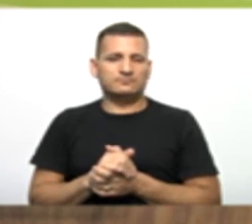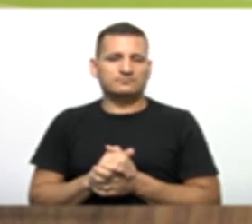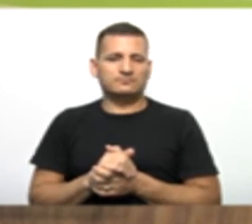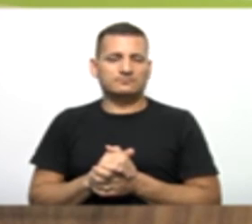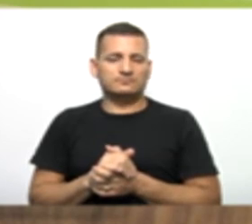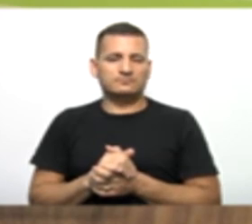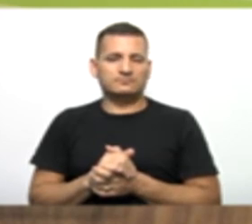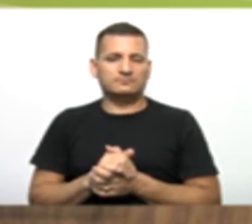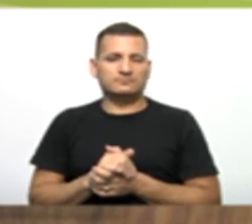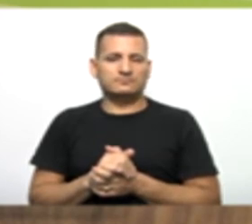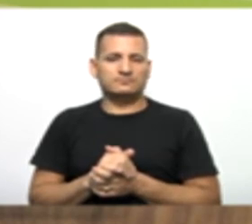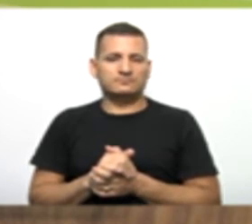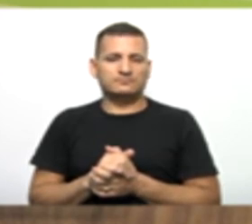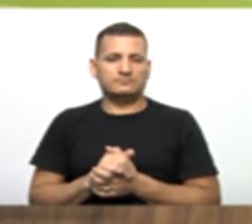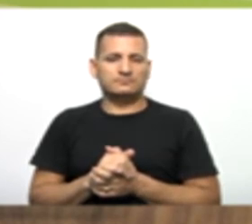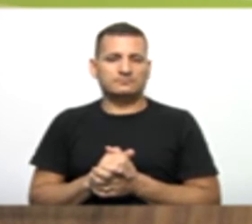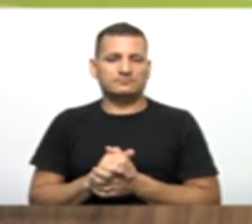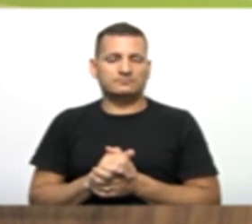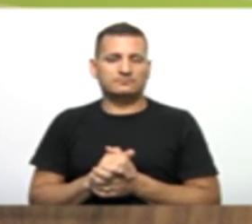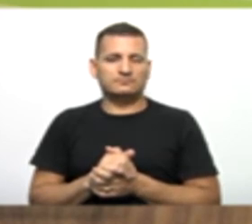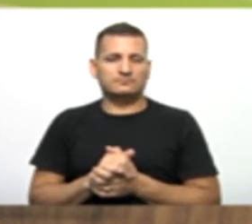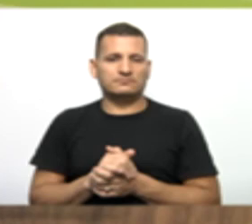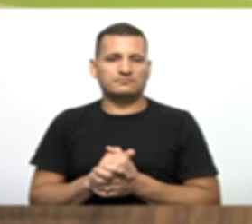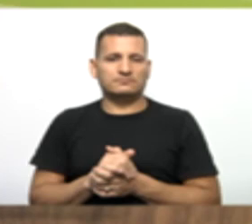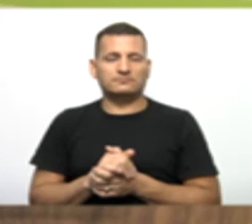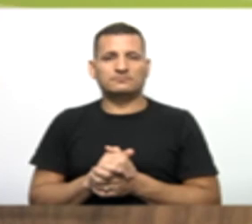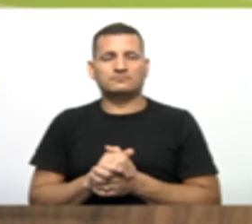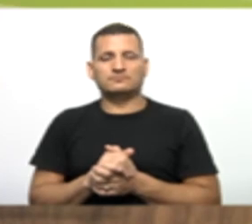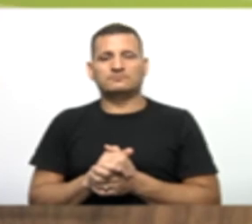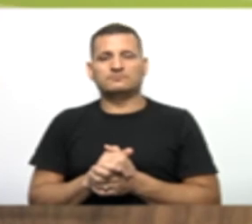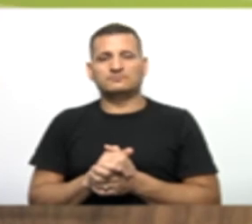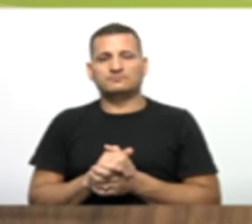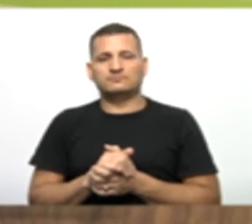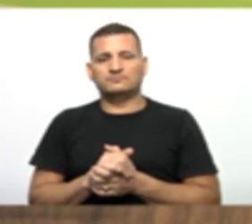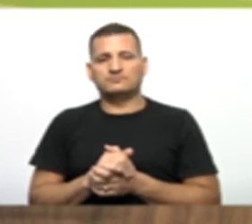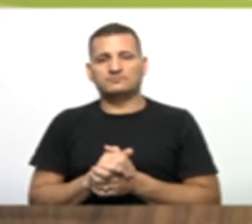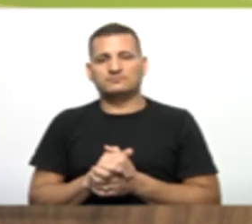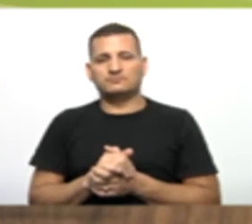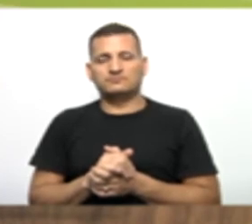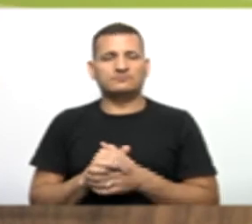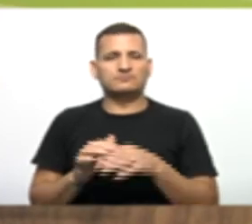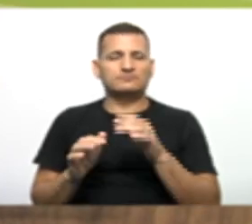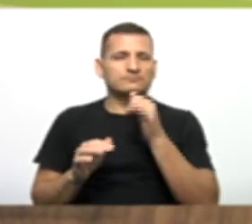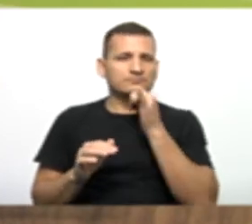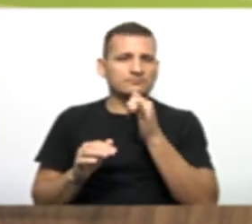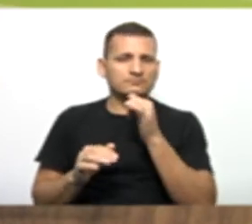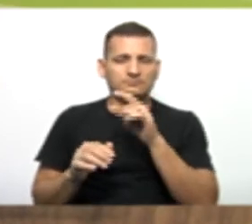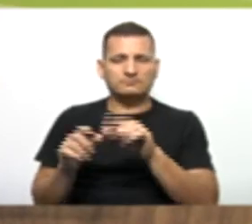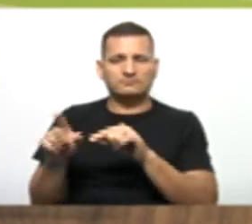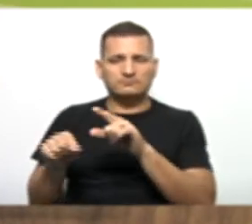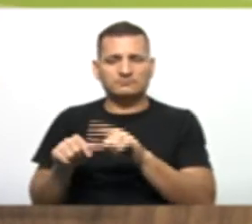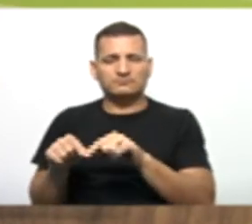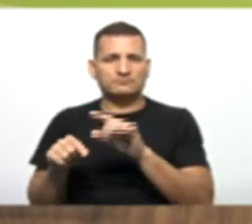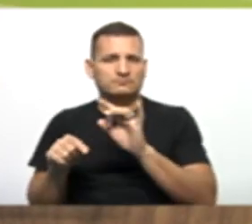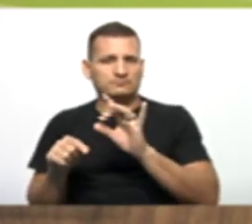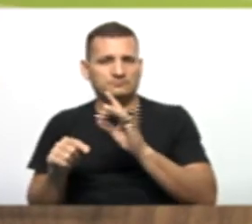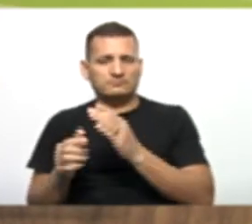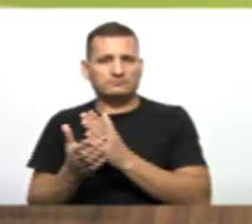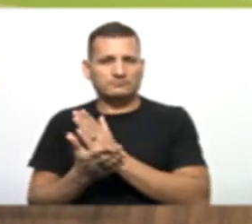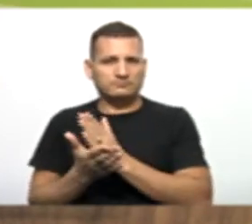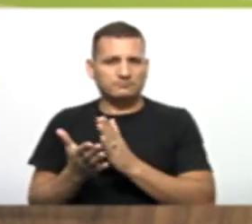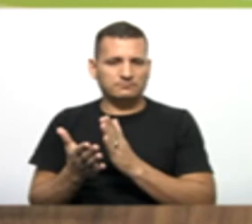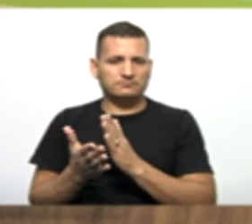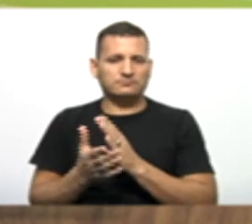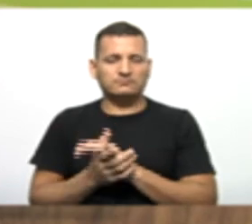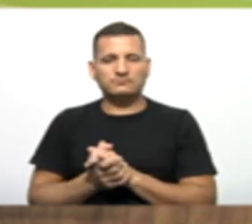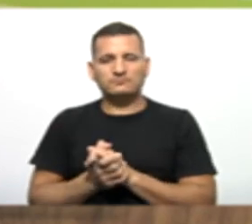as informações que estão dentro da tabela. Eu quero selecionar só algumas instâncias, alguma informação